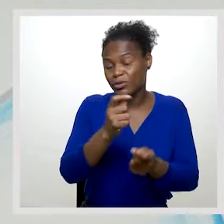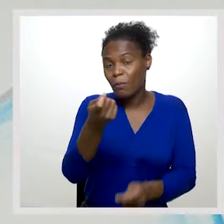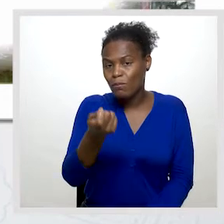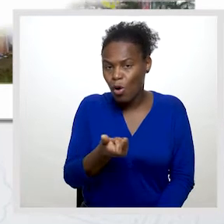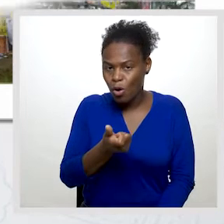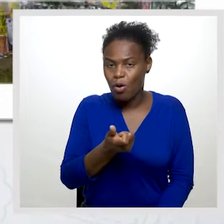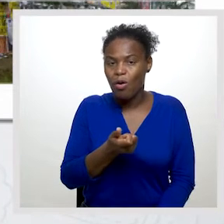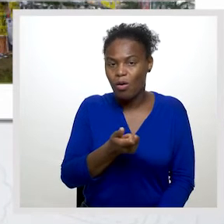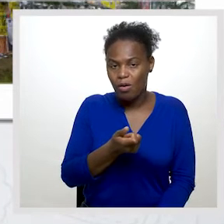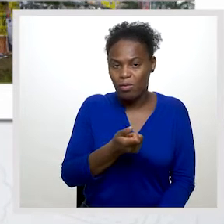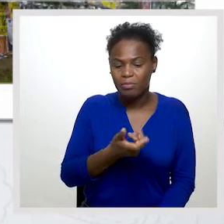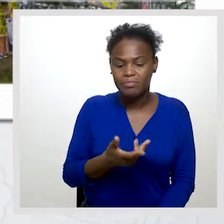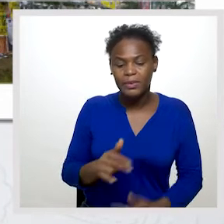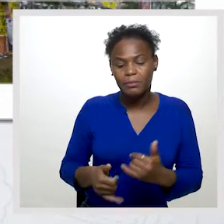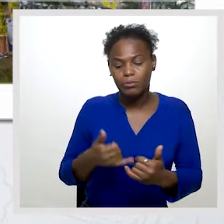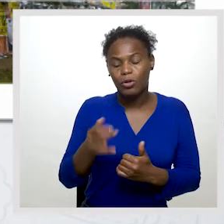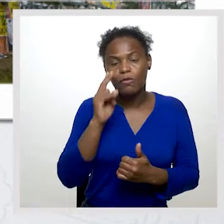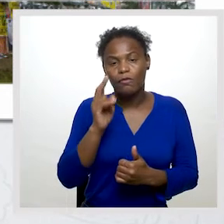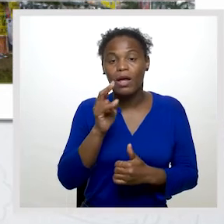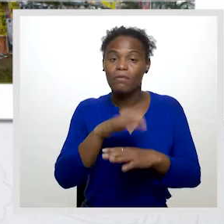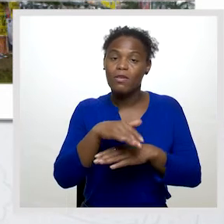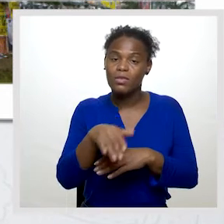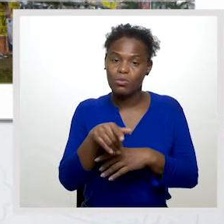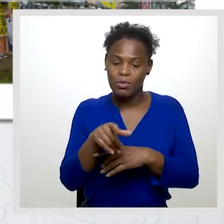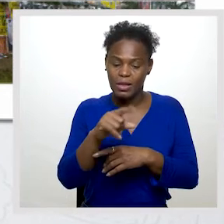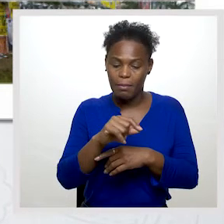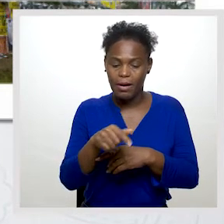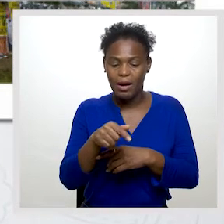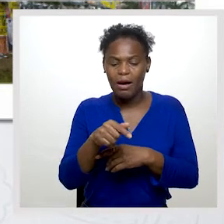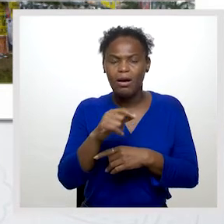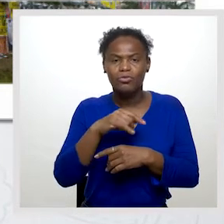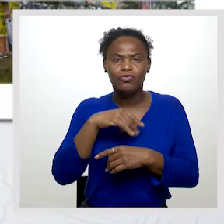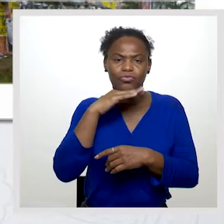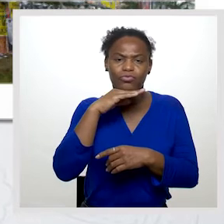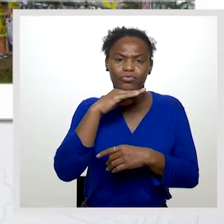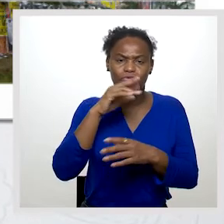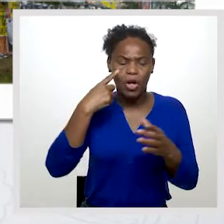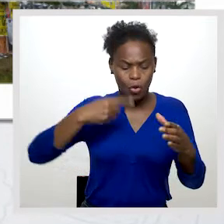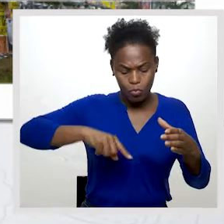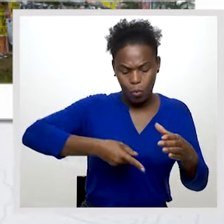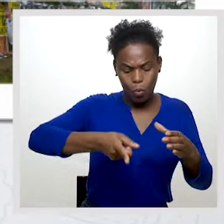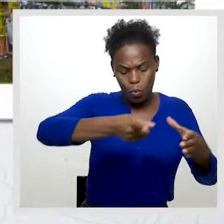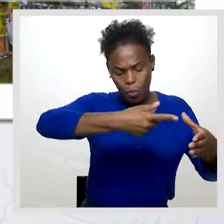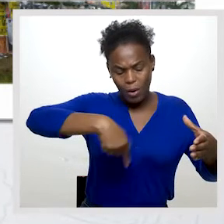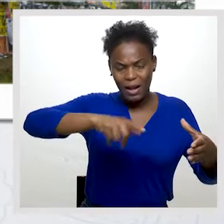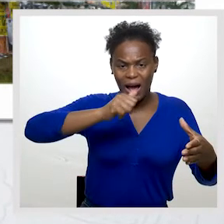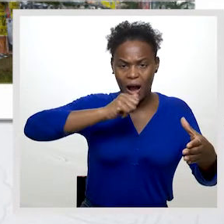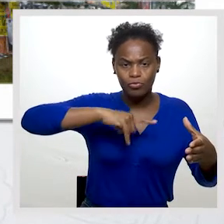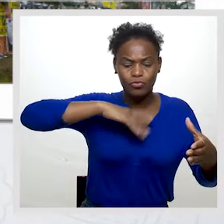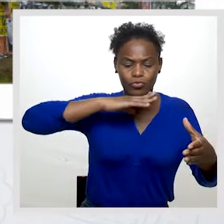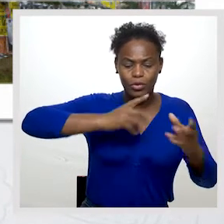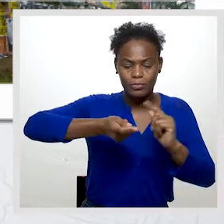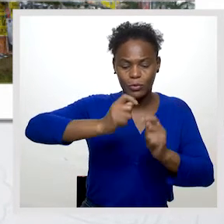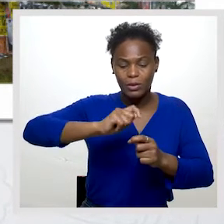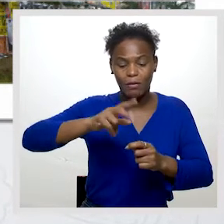precioso. Continuando ainda a falar dos fatores, temos ali a poluição das reservas. Prestem atenção na imagem que